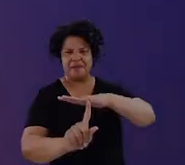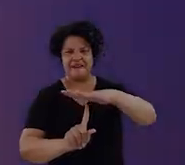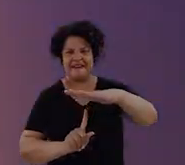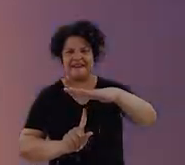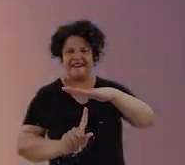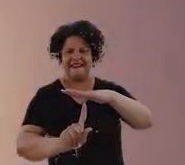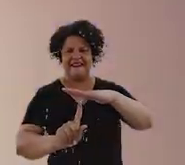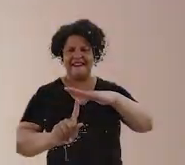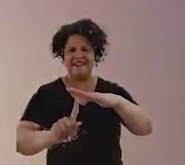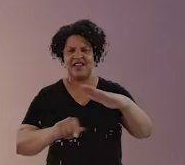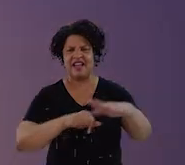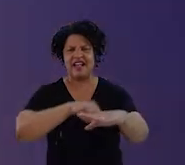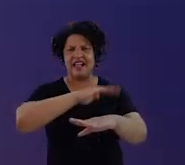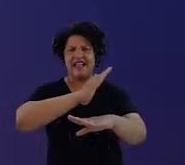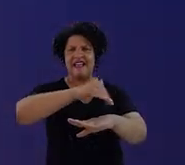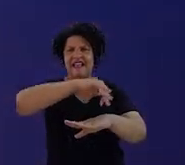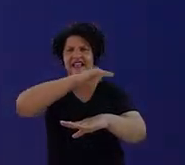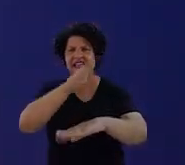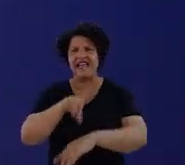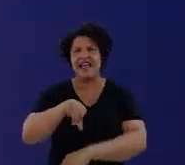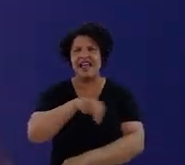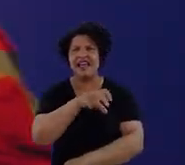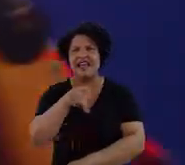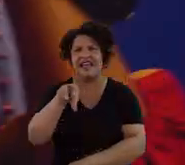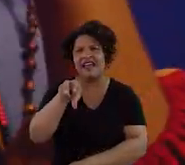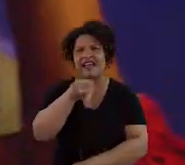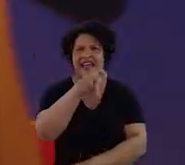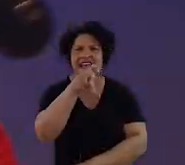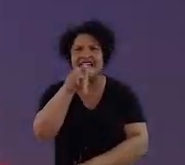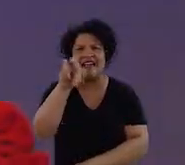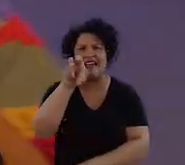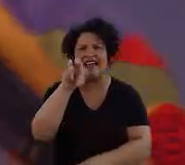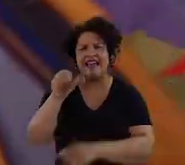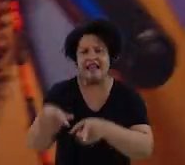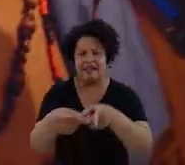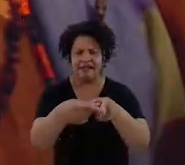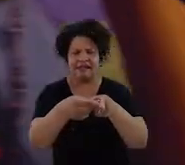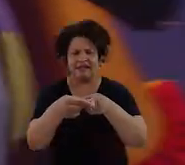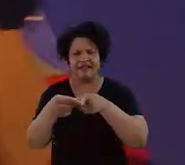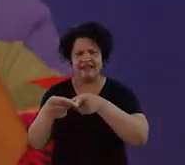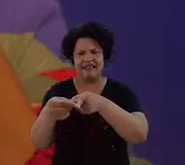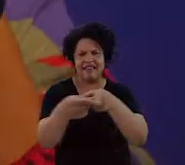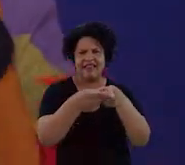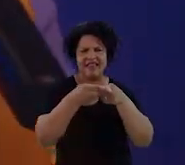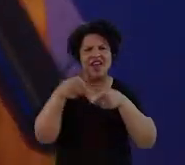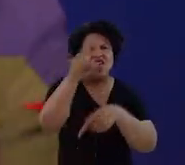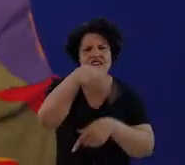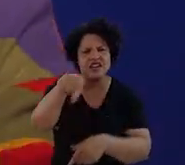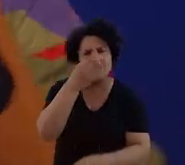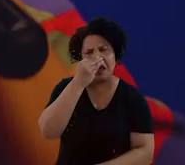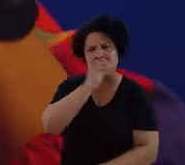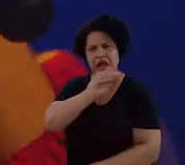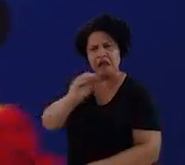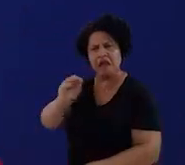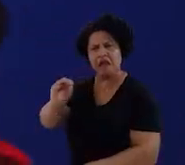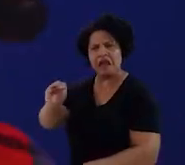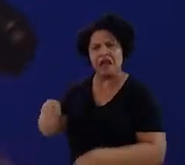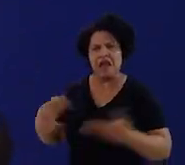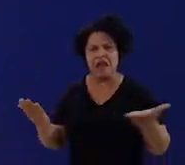liga. Fala do morro e não liga. Insônia tira a vida, agora é depressão. Rá. Pro meu ser, eles deram oitão. Rá. Pra ele, agora